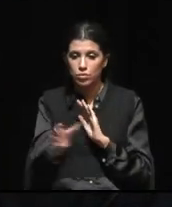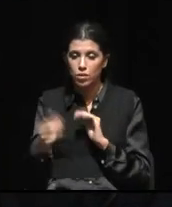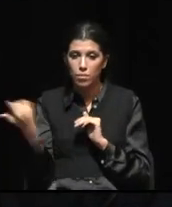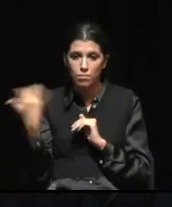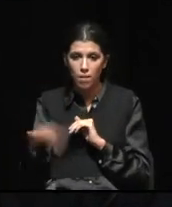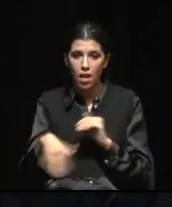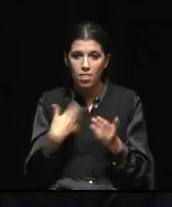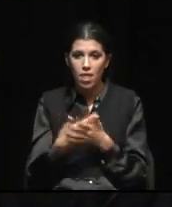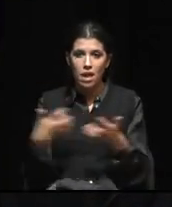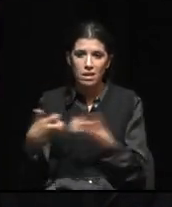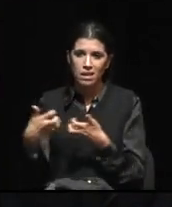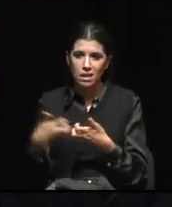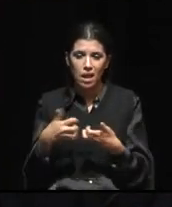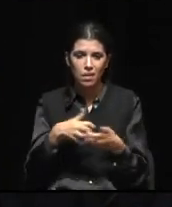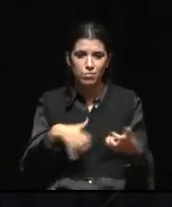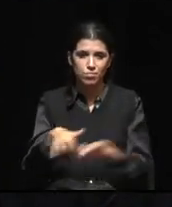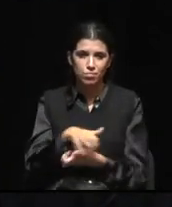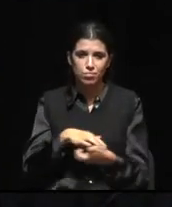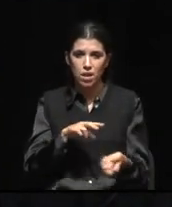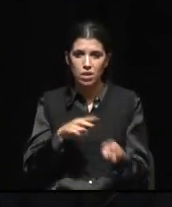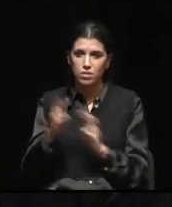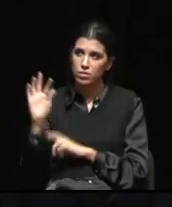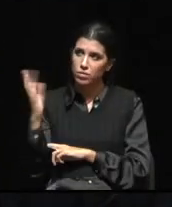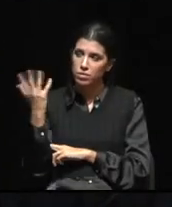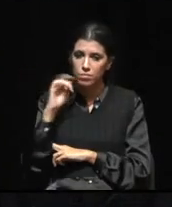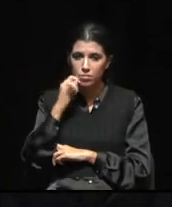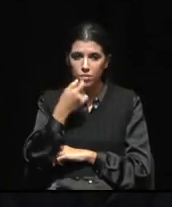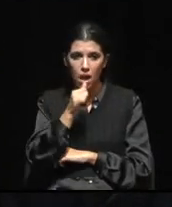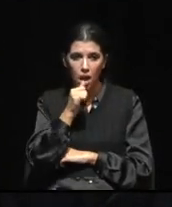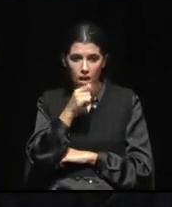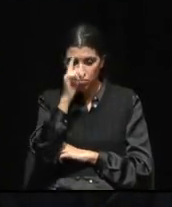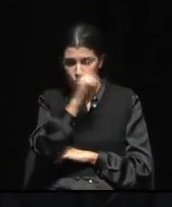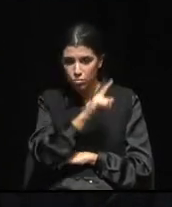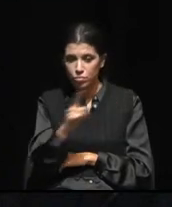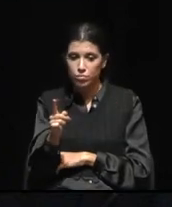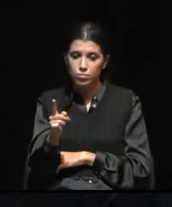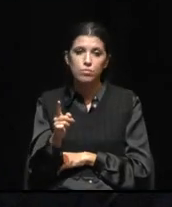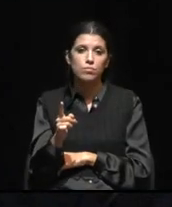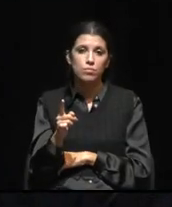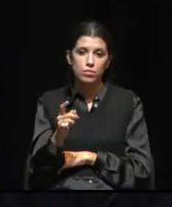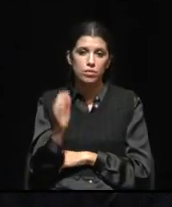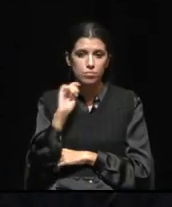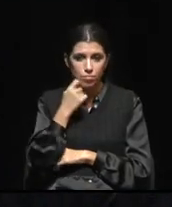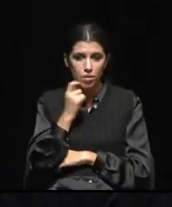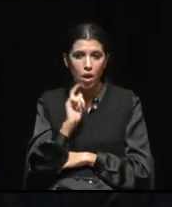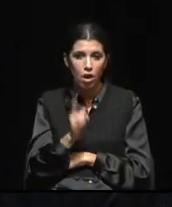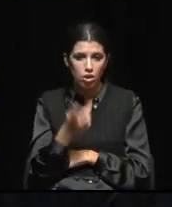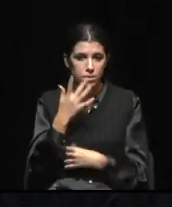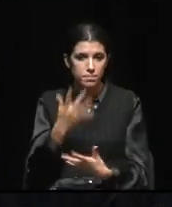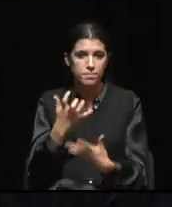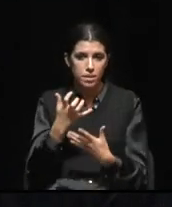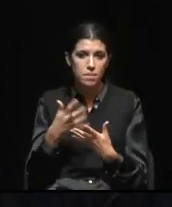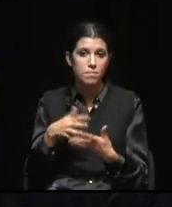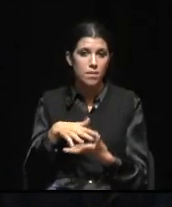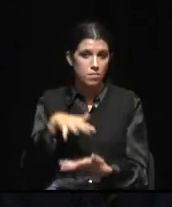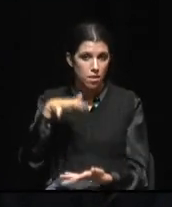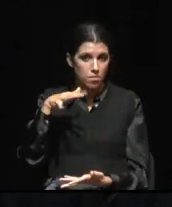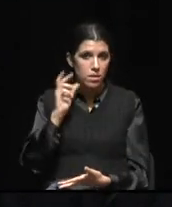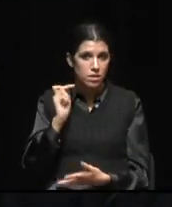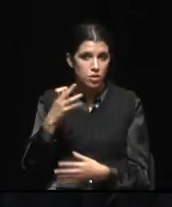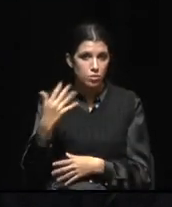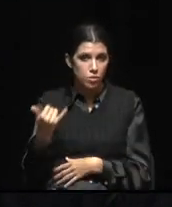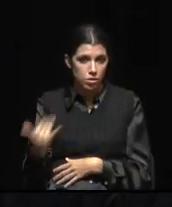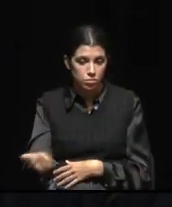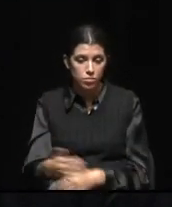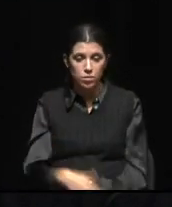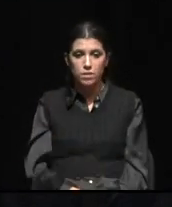origem a guerras e conflitos as alterações climáticas afetam a água como todos sabemos e esse Impacto vai se intensificar cada vez mais nos próximos anos